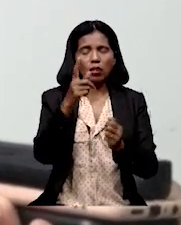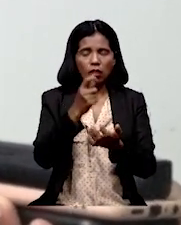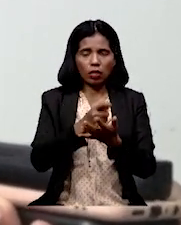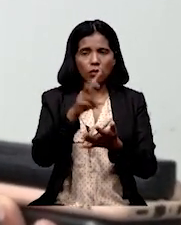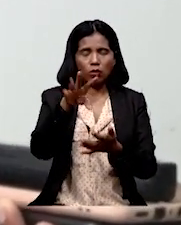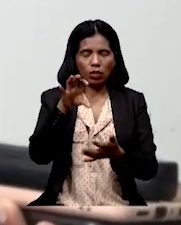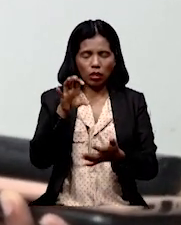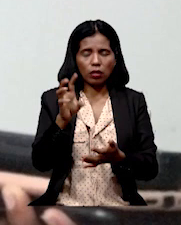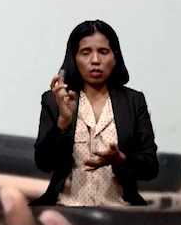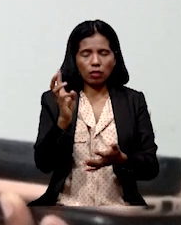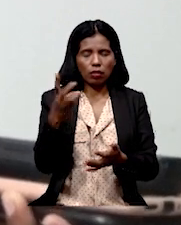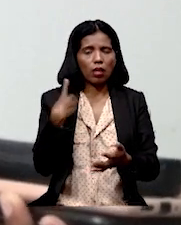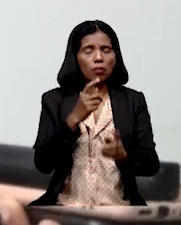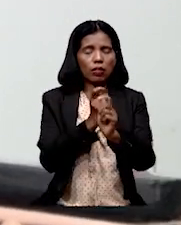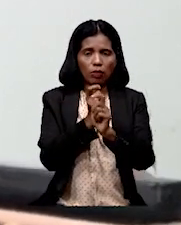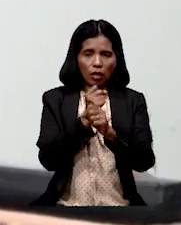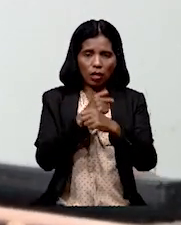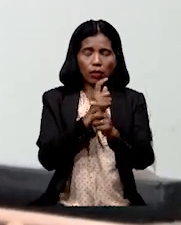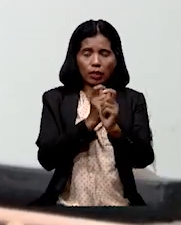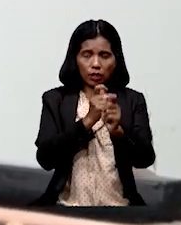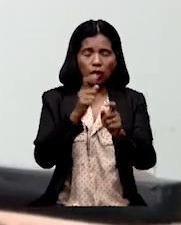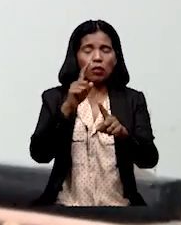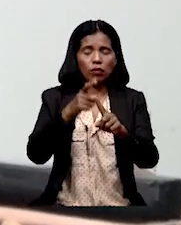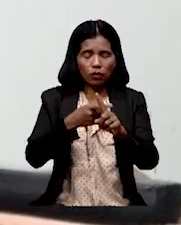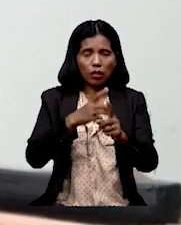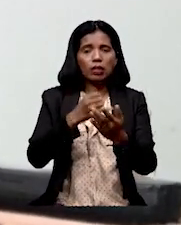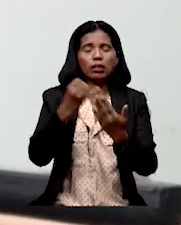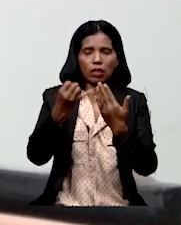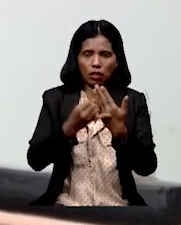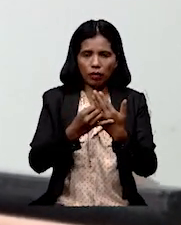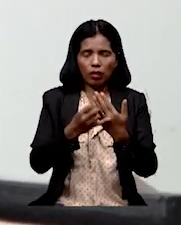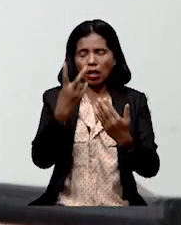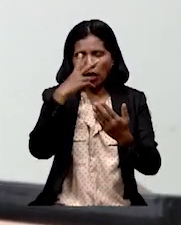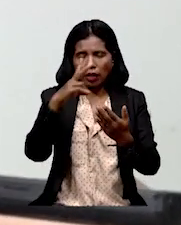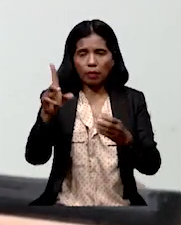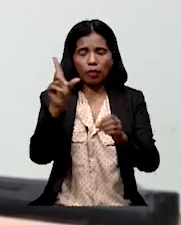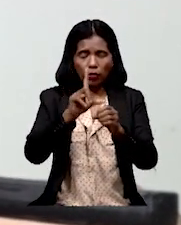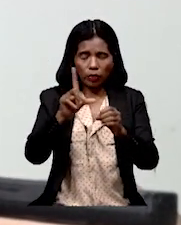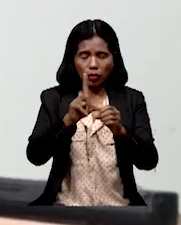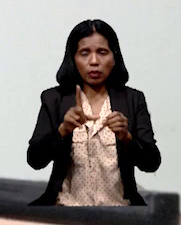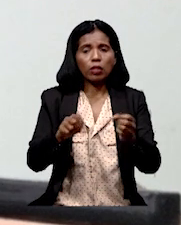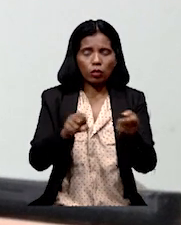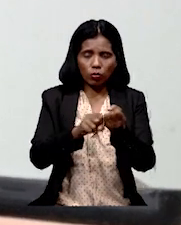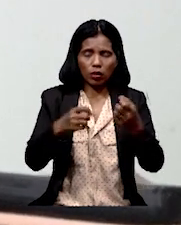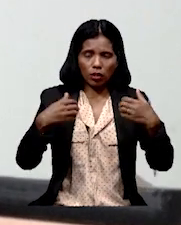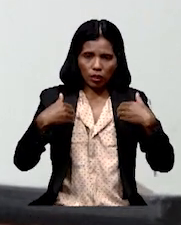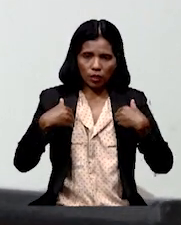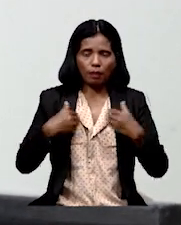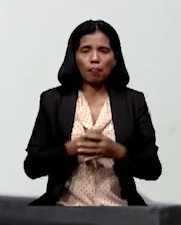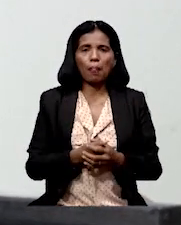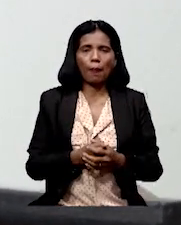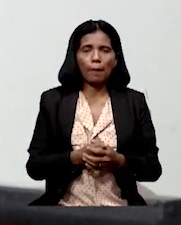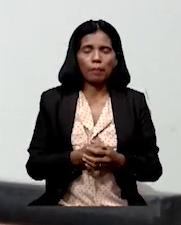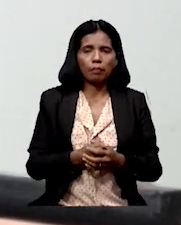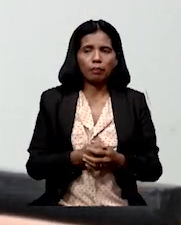2.260 de BQI, a minha testa ia em janeiro. Liga para a máquina de BQI durante o suporte de Iaduni, e que se somar em Laran, mas ita